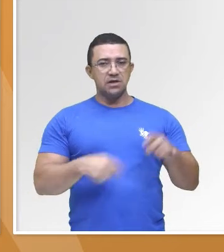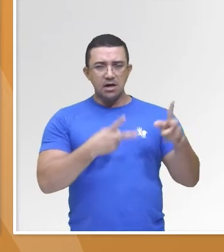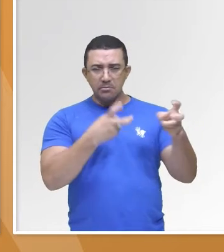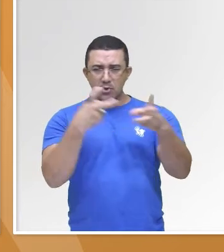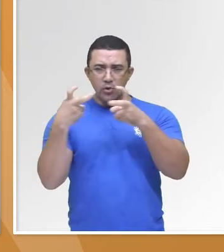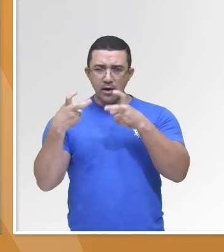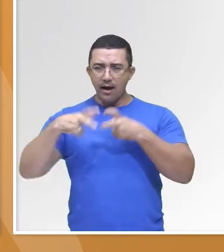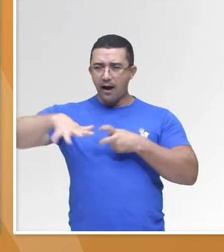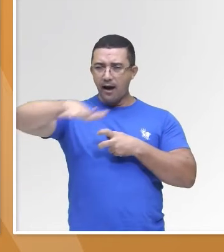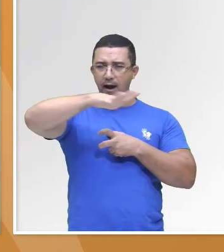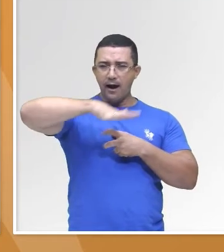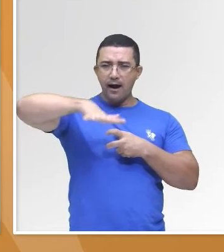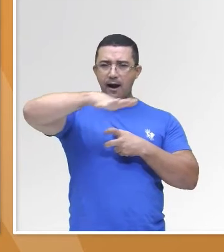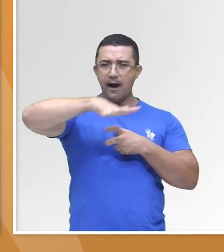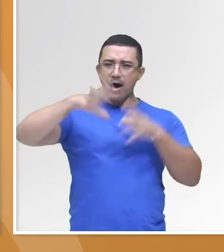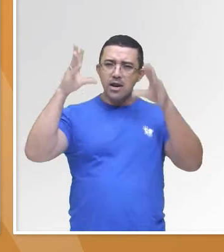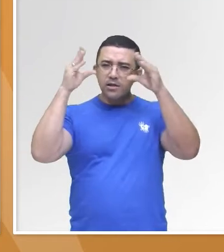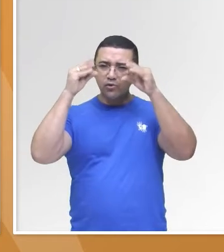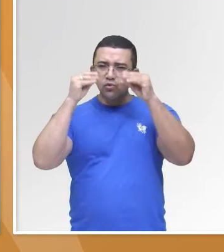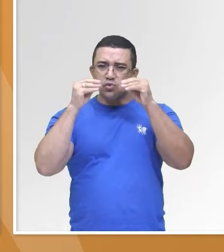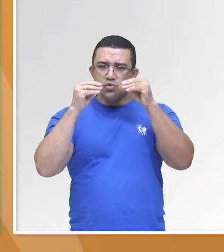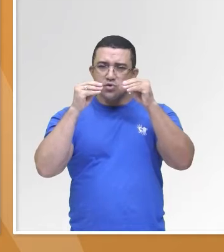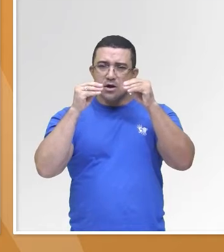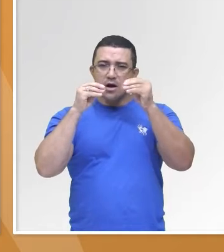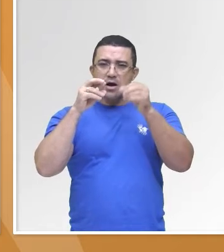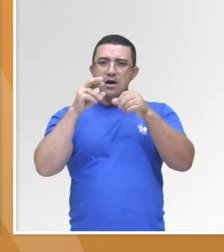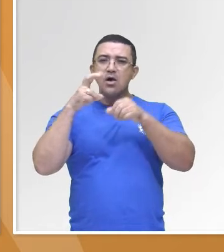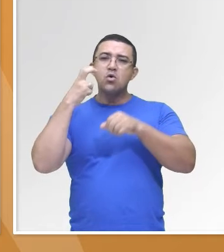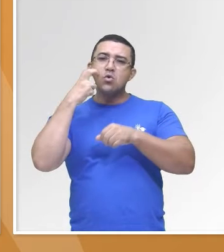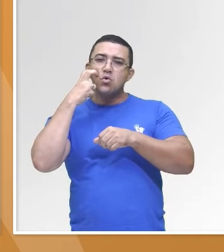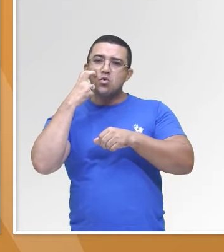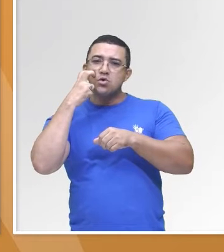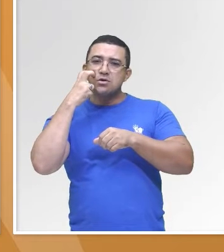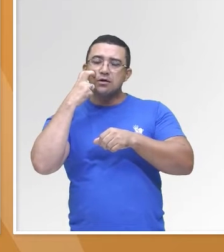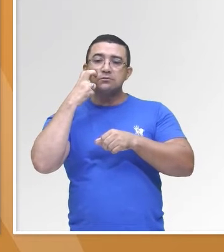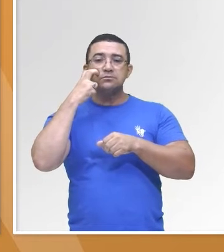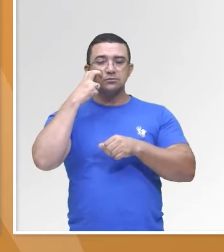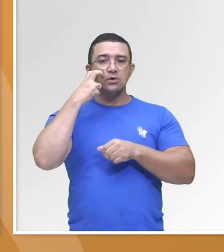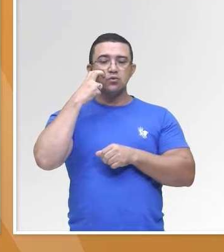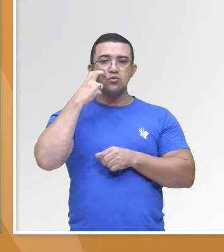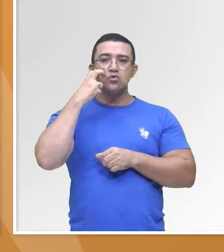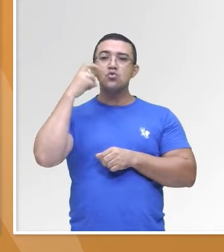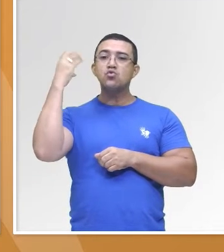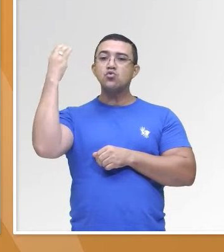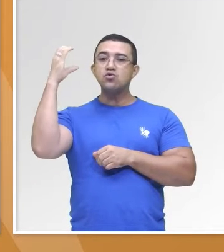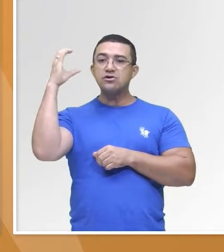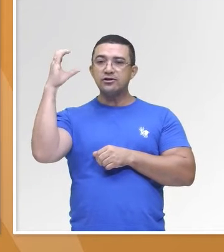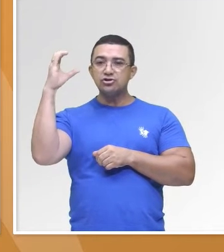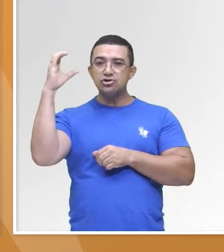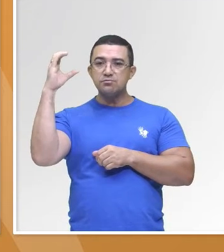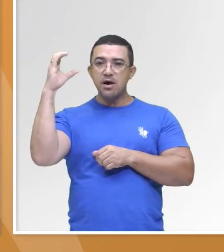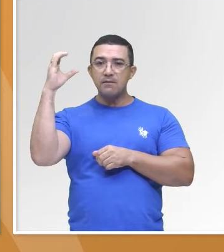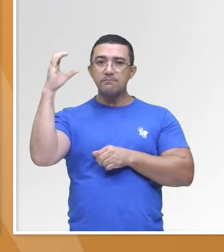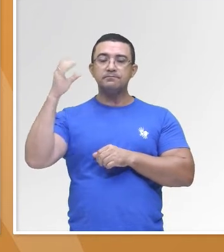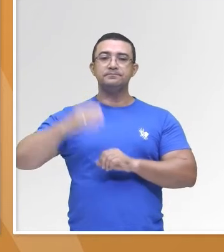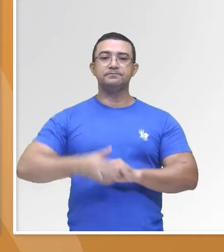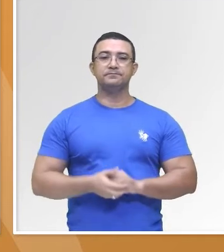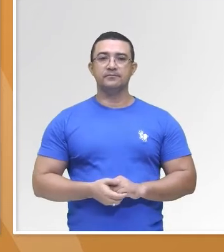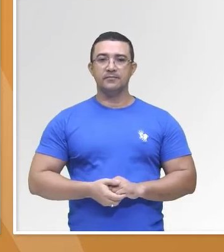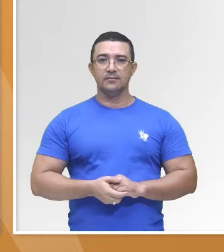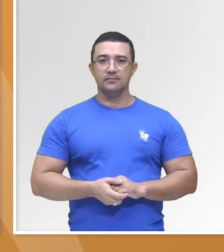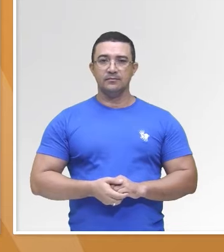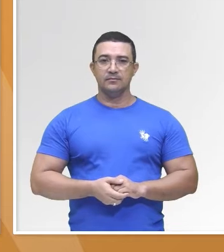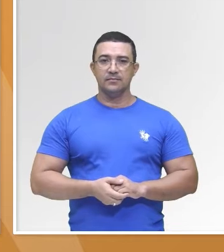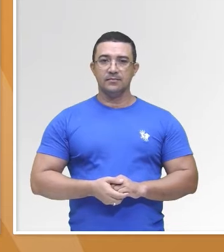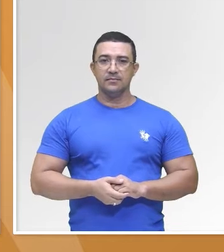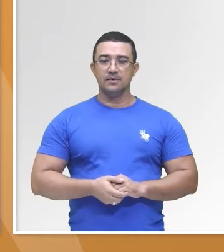essas áreas mais escuras, olha só, Curitiba, tá, uma área bem escura, Blumenau